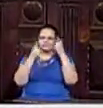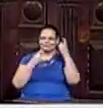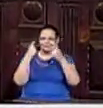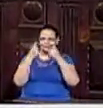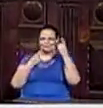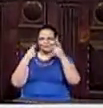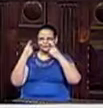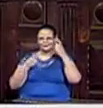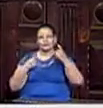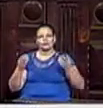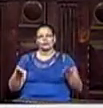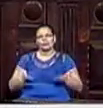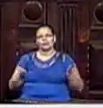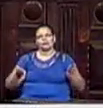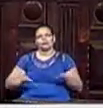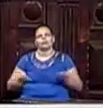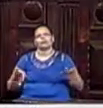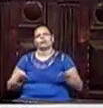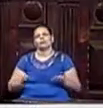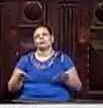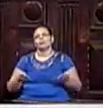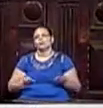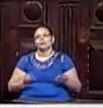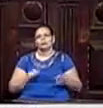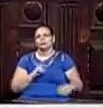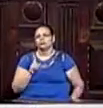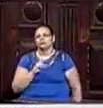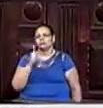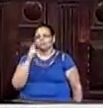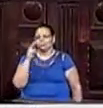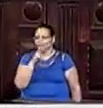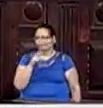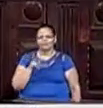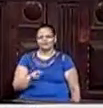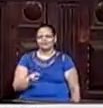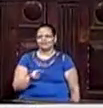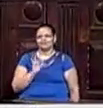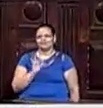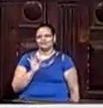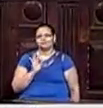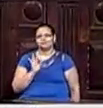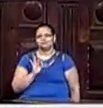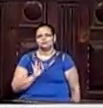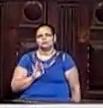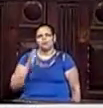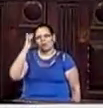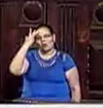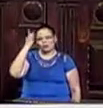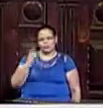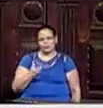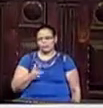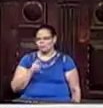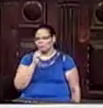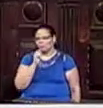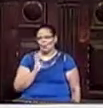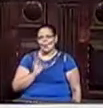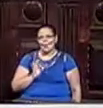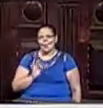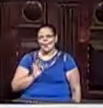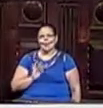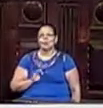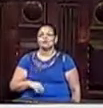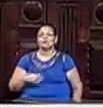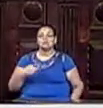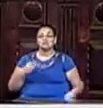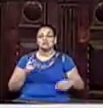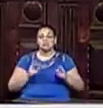preocupado com hoje, não está olhando para o amanhã. E sempre